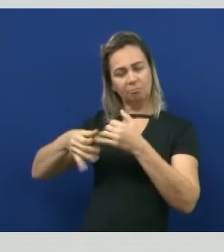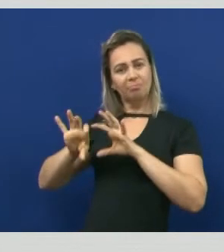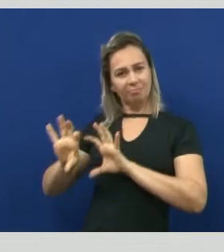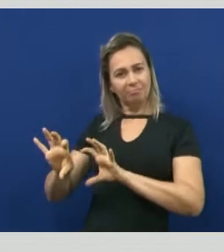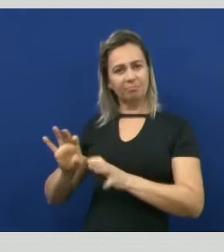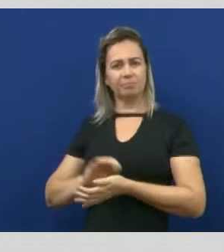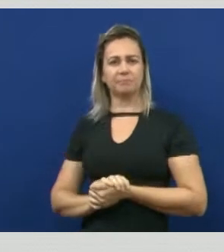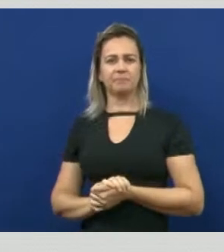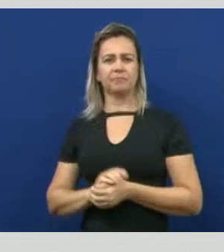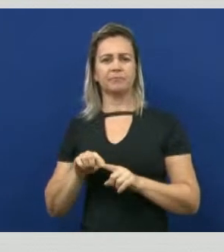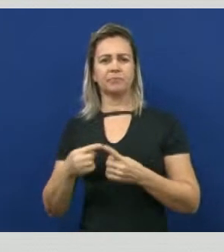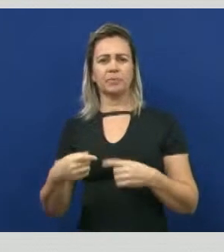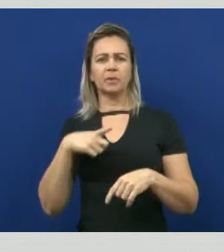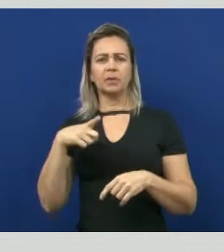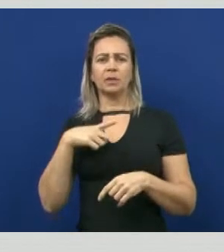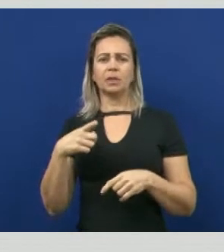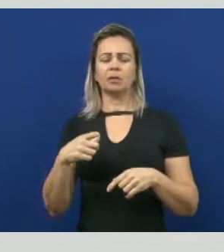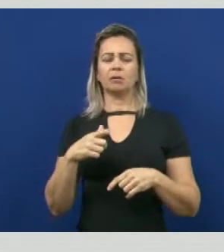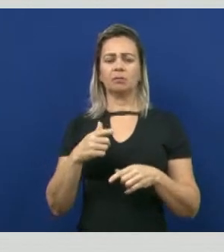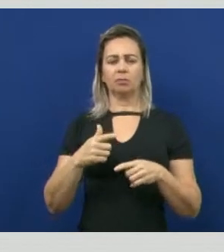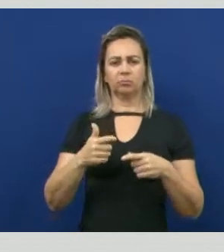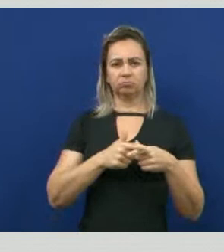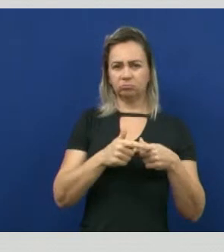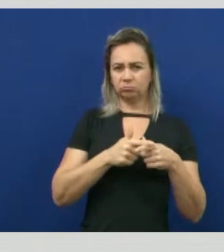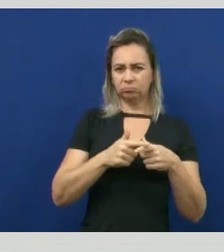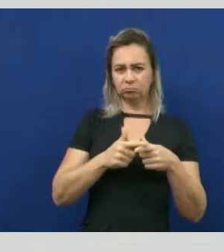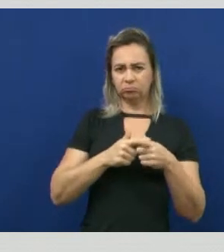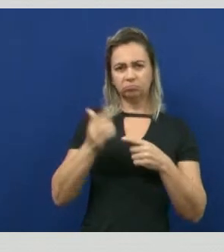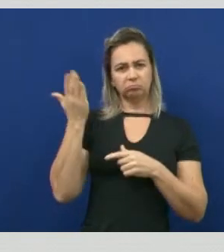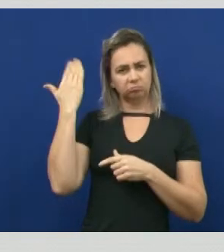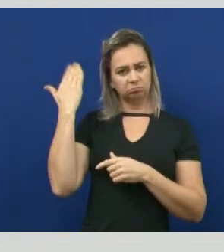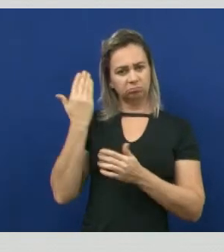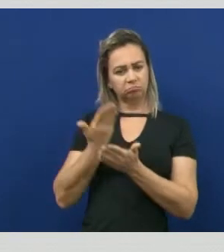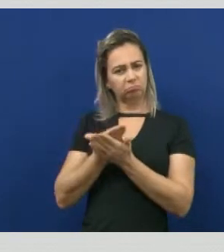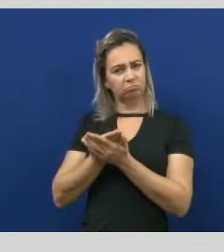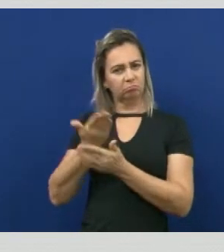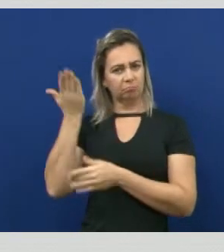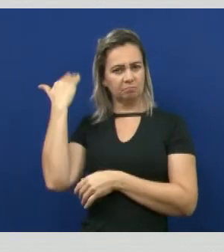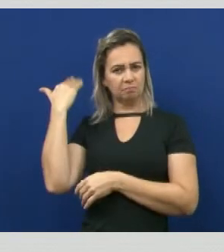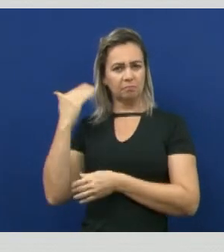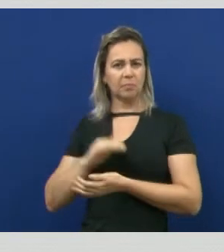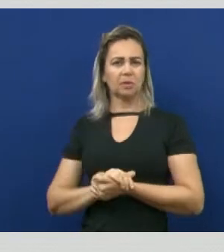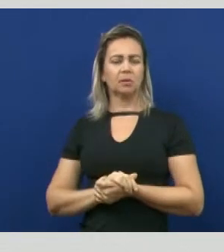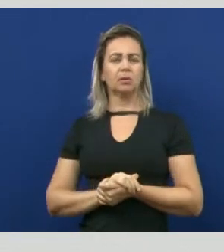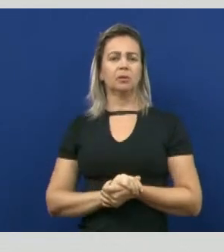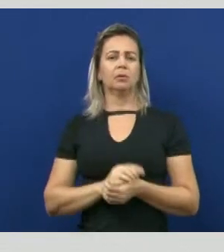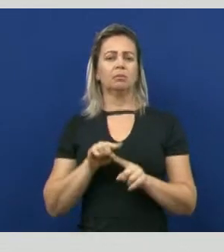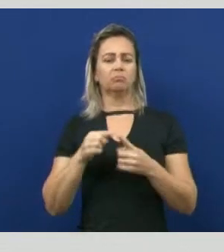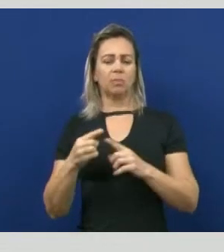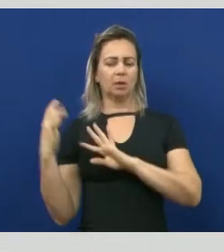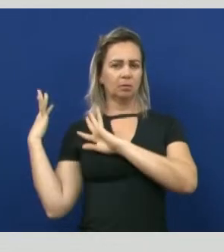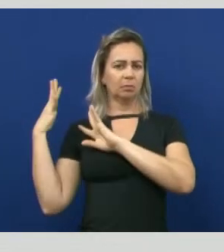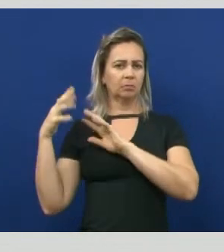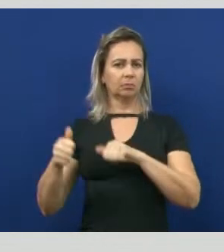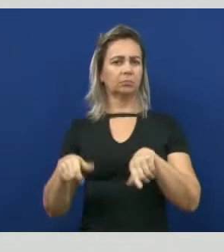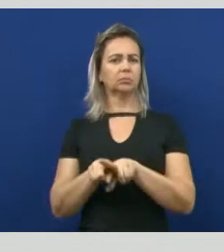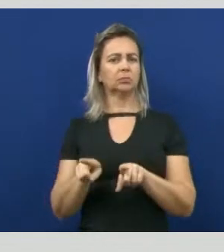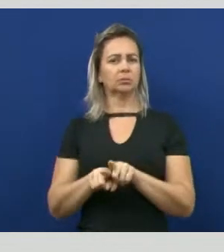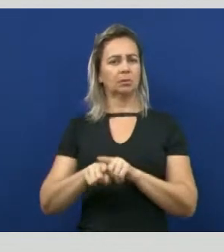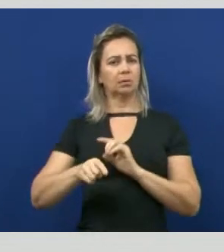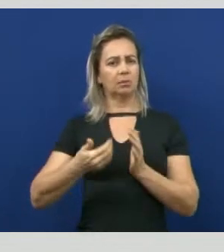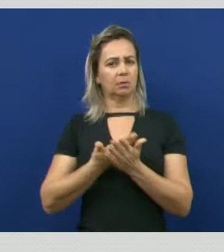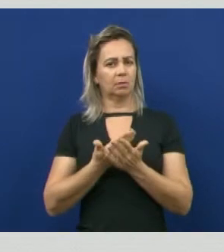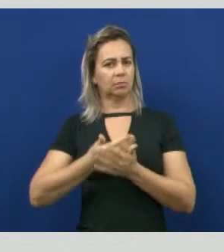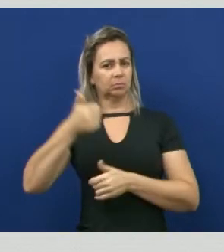Tanto é que nós tivemos um problema muito grande, já comentamos um pouco na aula passada, mas essa aula eu vou dar um pouquinho mais de ênfase, que